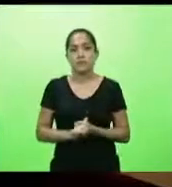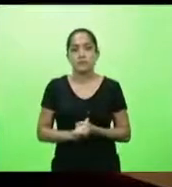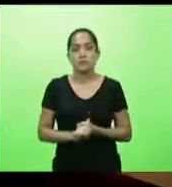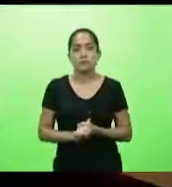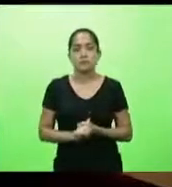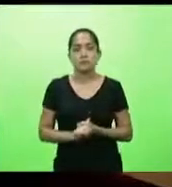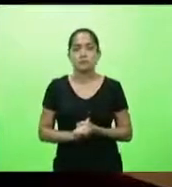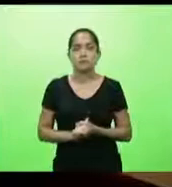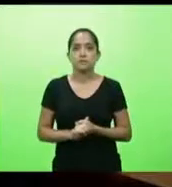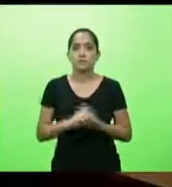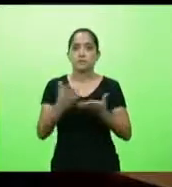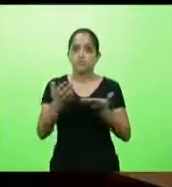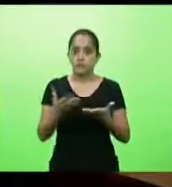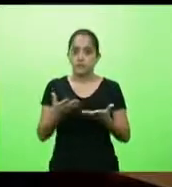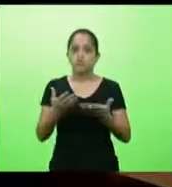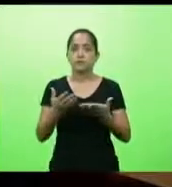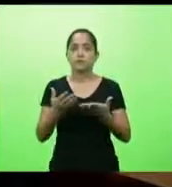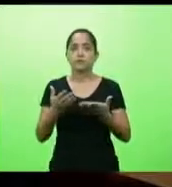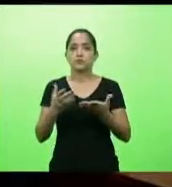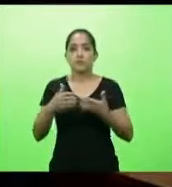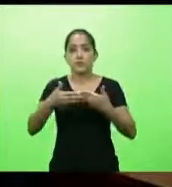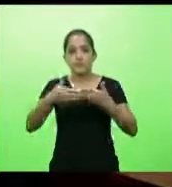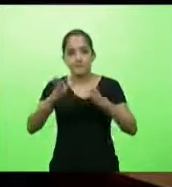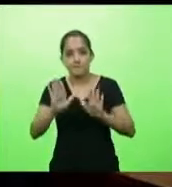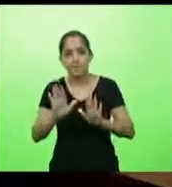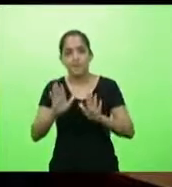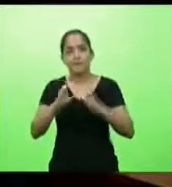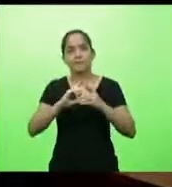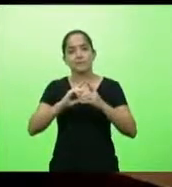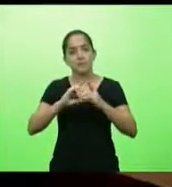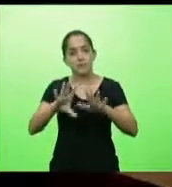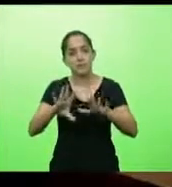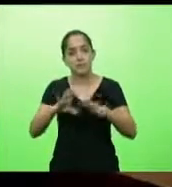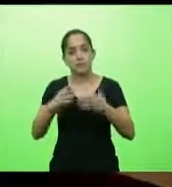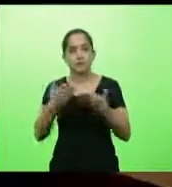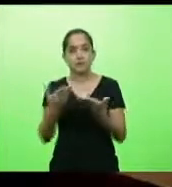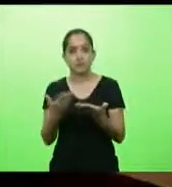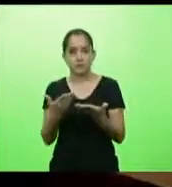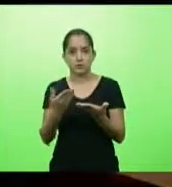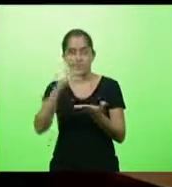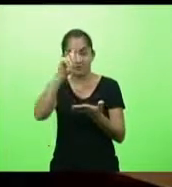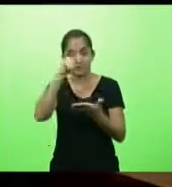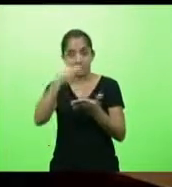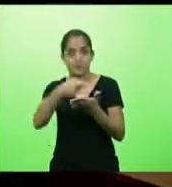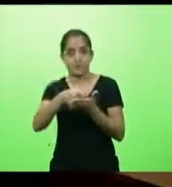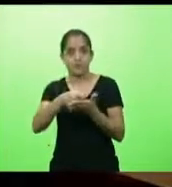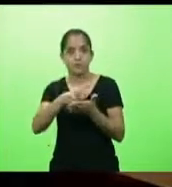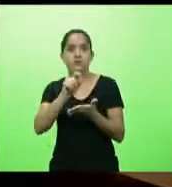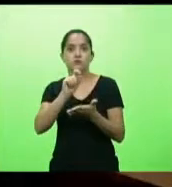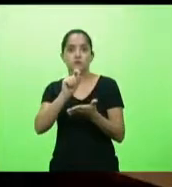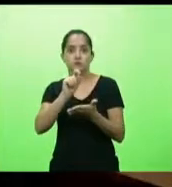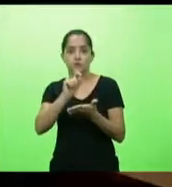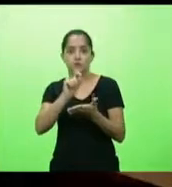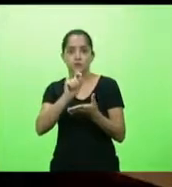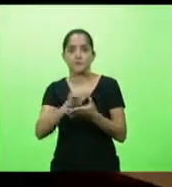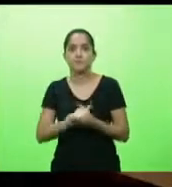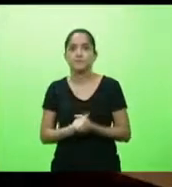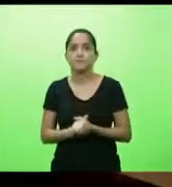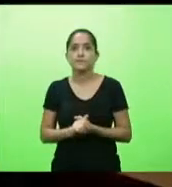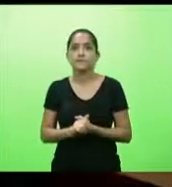forma colegiada, aberta, democrática, decidiu-se, nessa reunião,